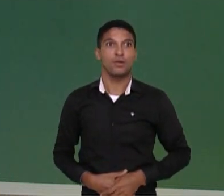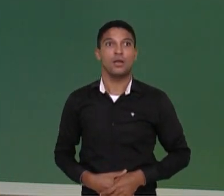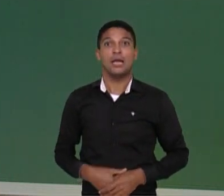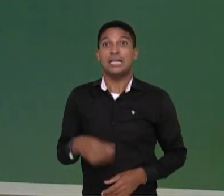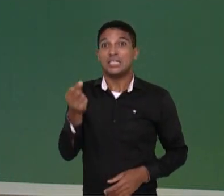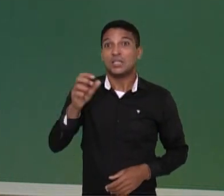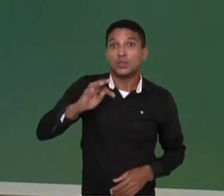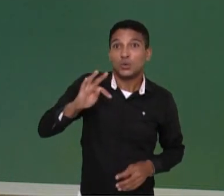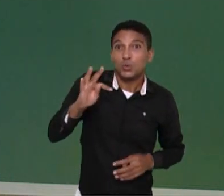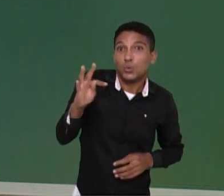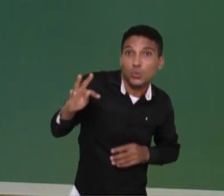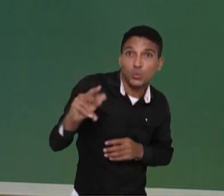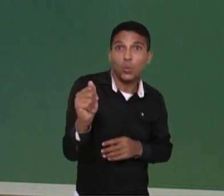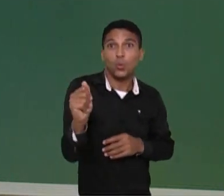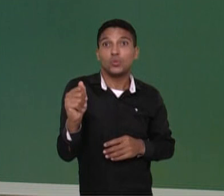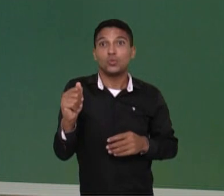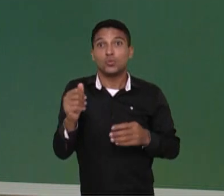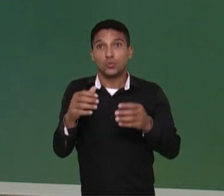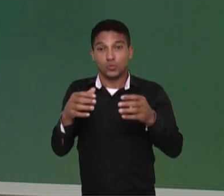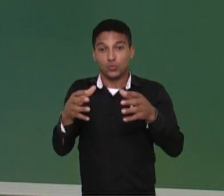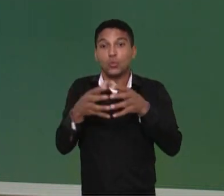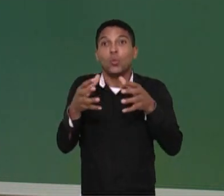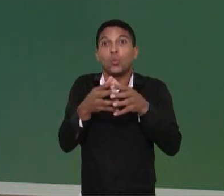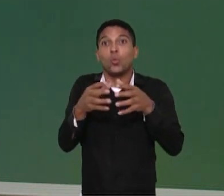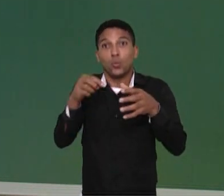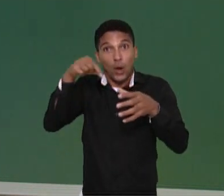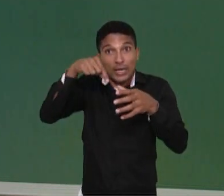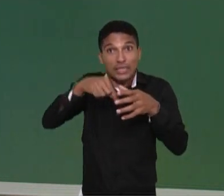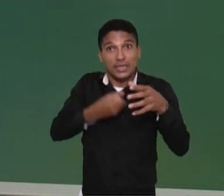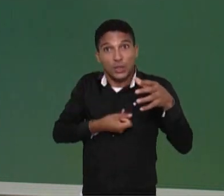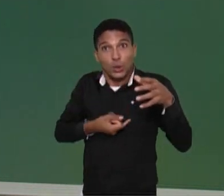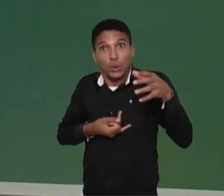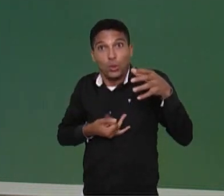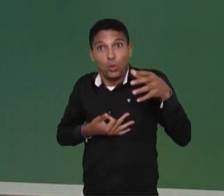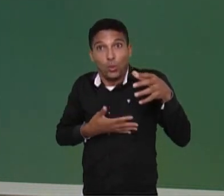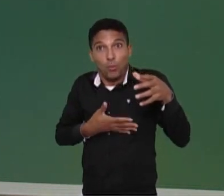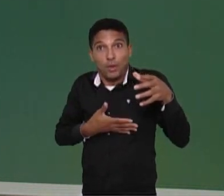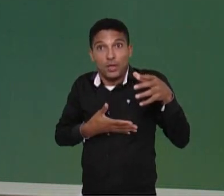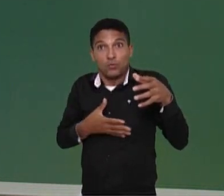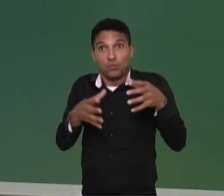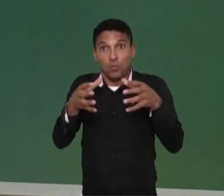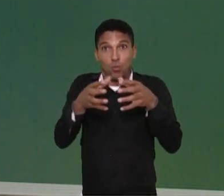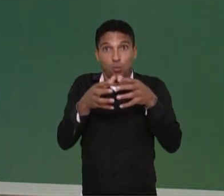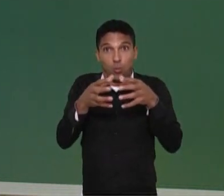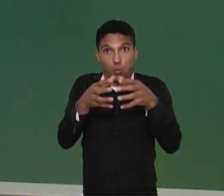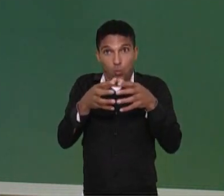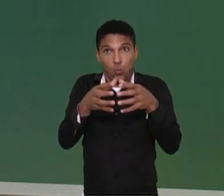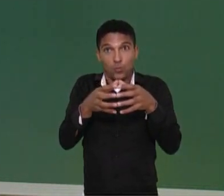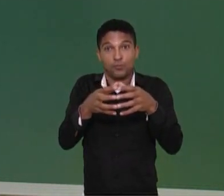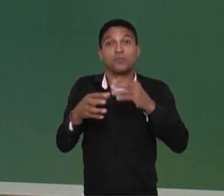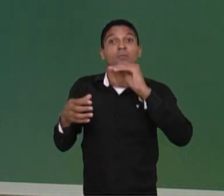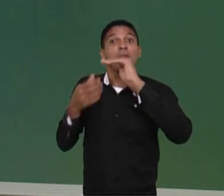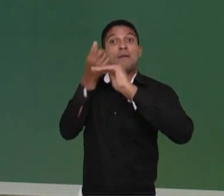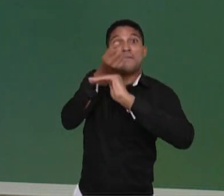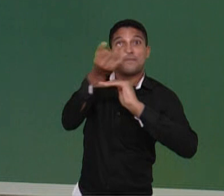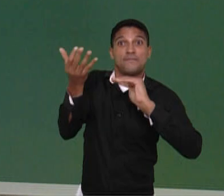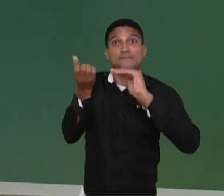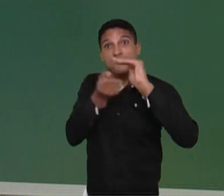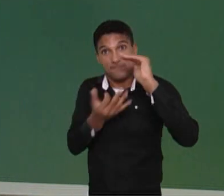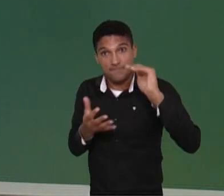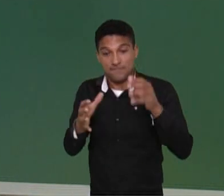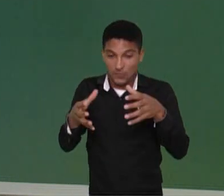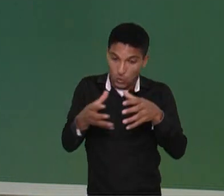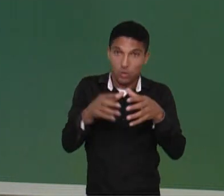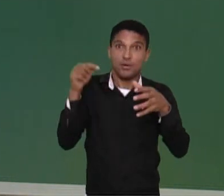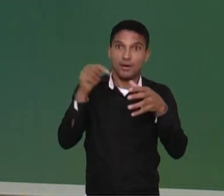números fracionários negativos pelos fracionários positivos e pelo zero, né? É o conjunto dos